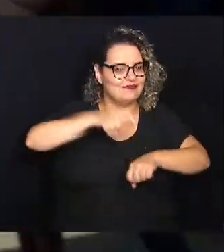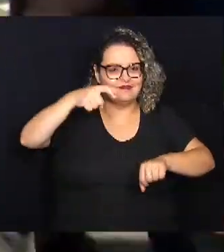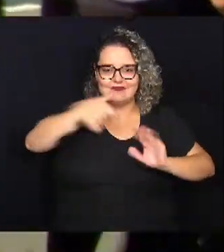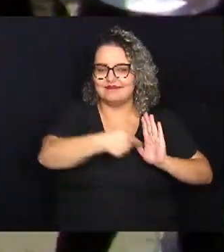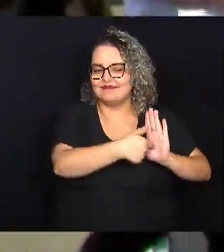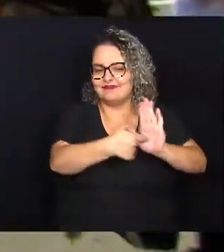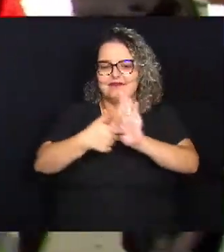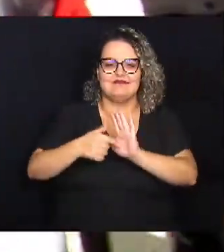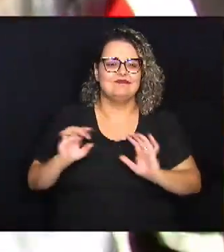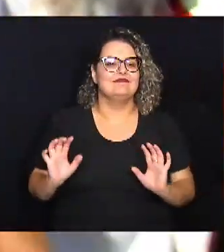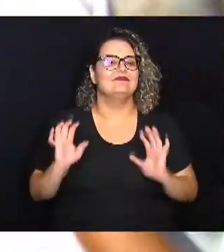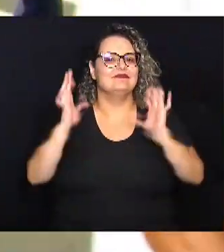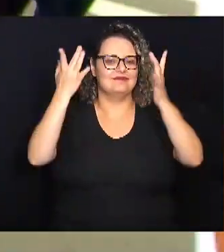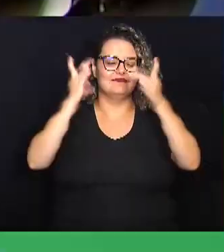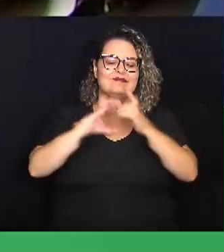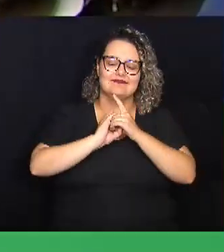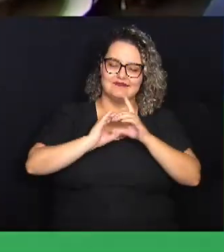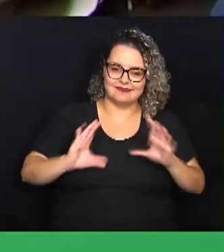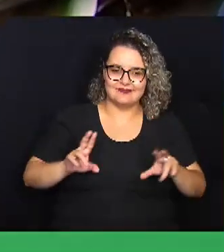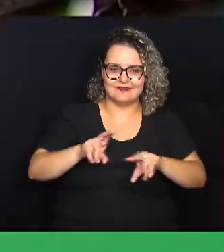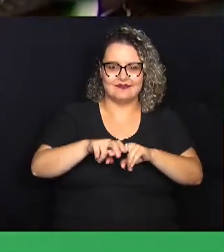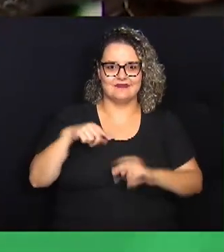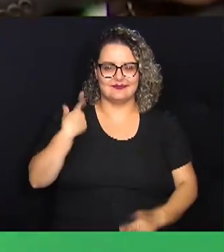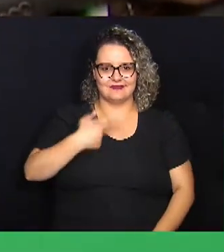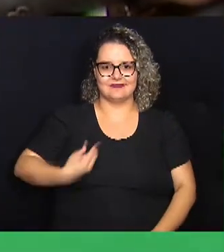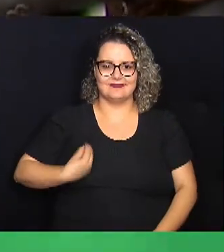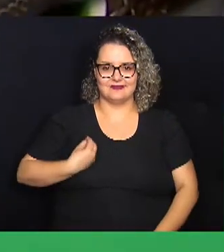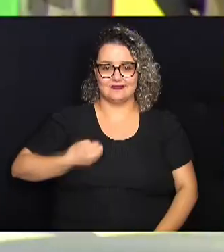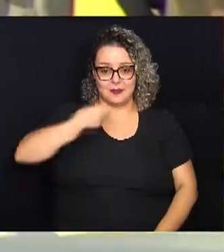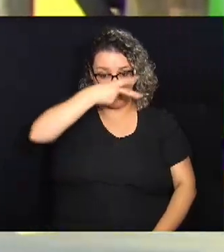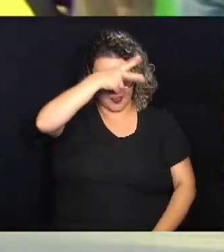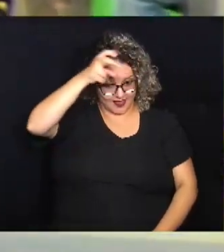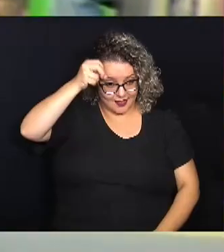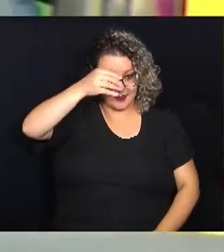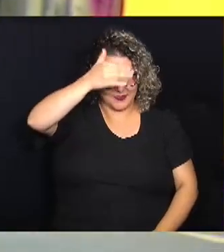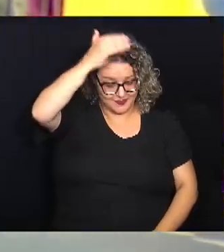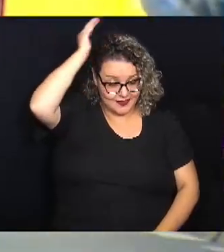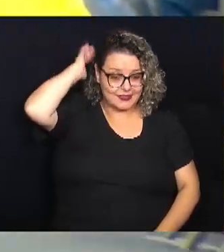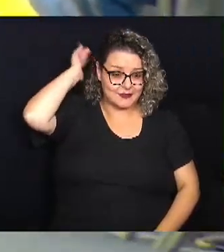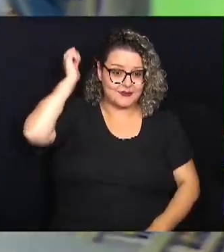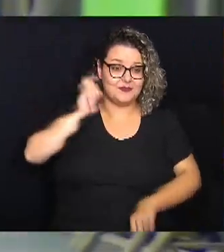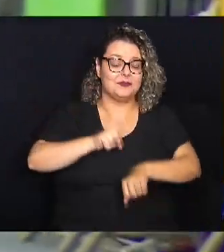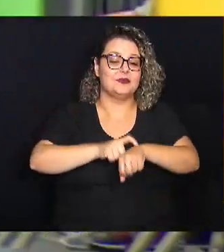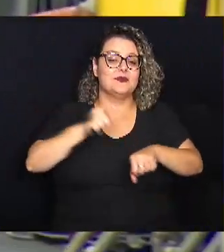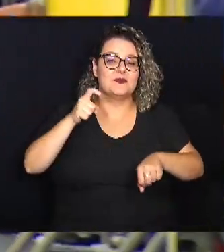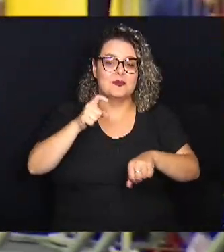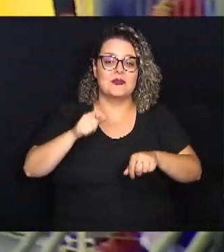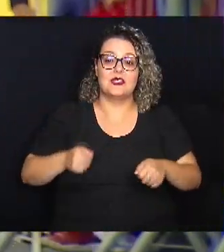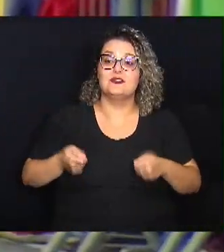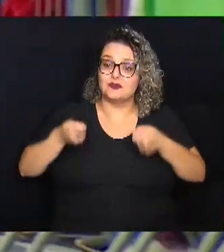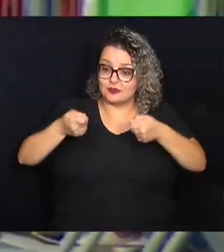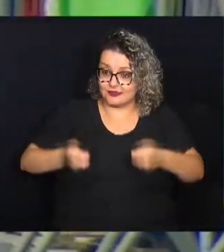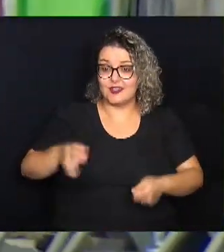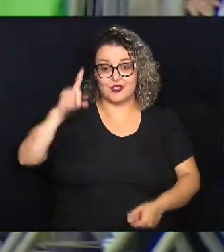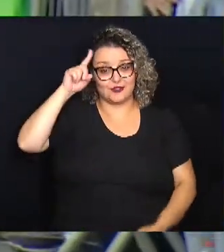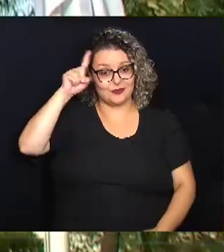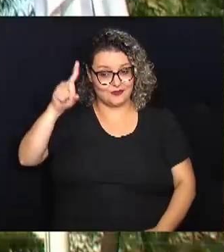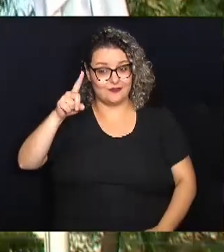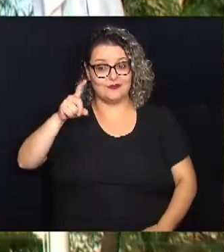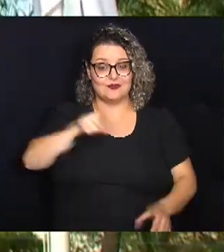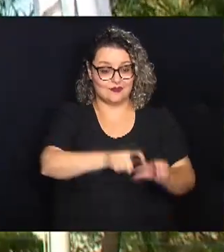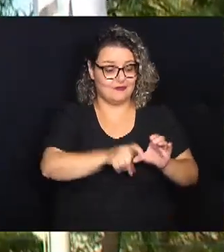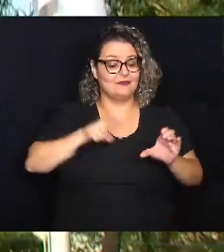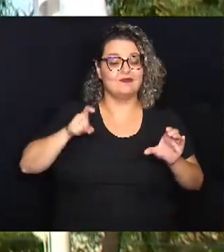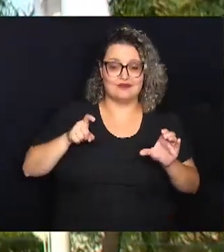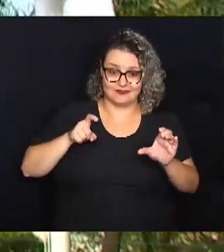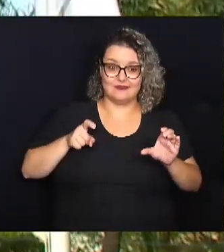da festa da democracia. Por isso estamos aqui. Para o prefeito Dário Saad, um momento de reafirmar a data da independência,